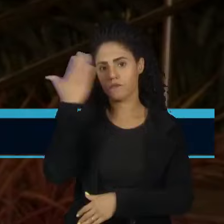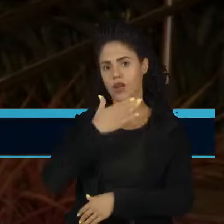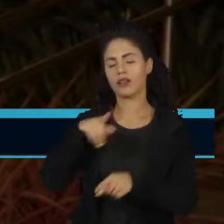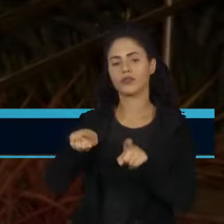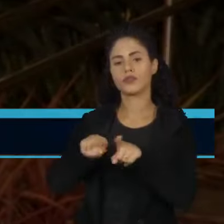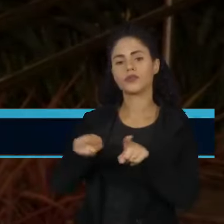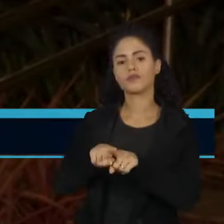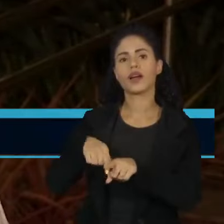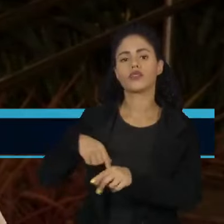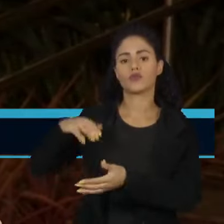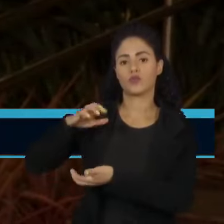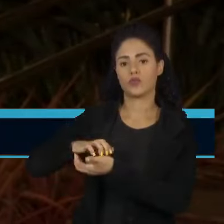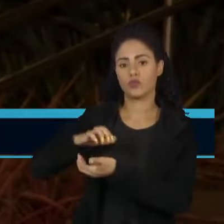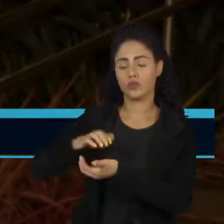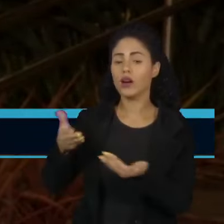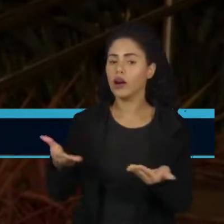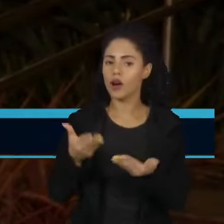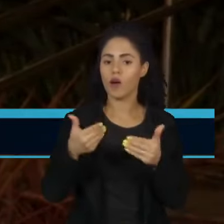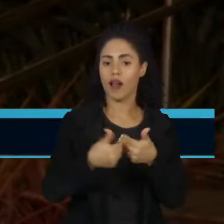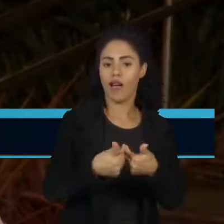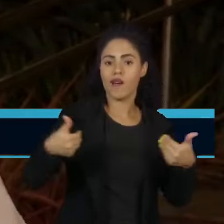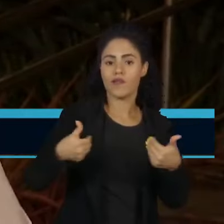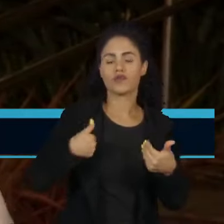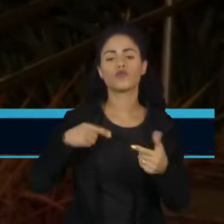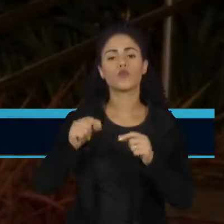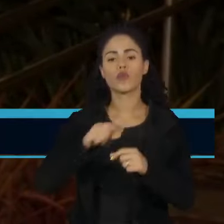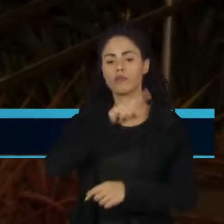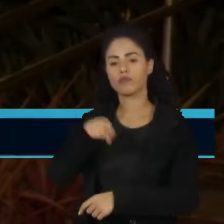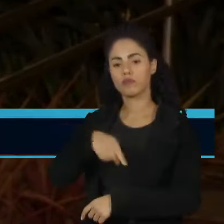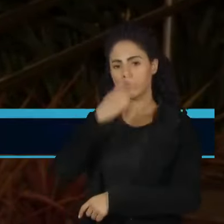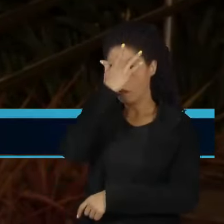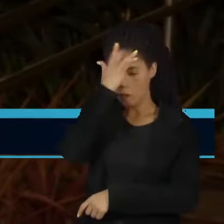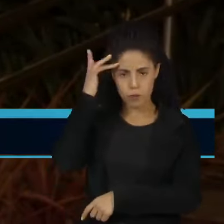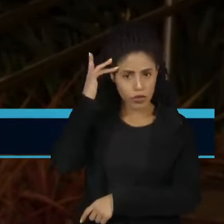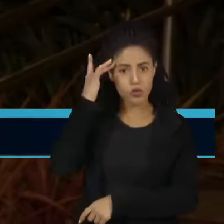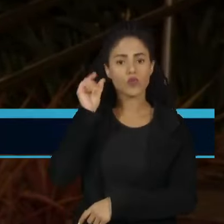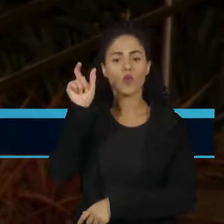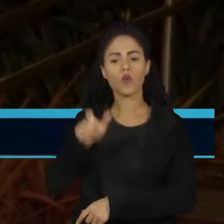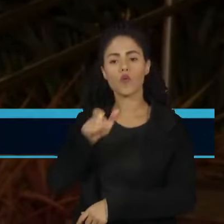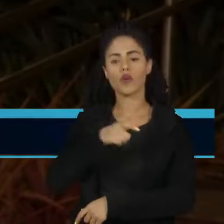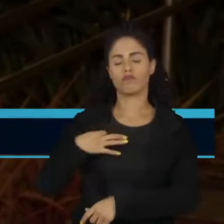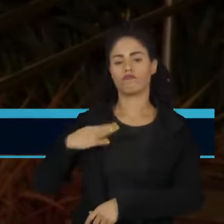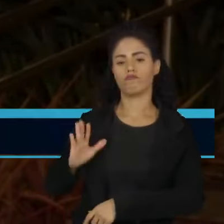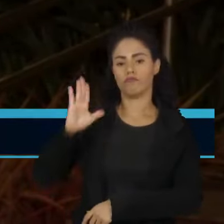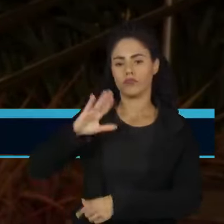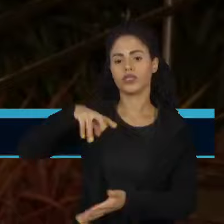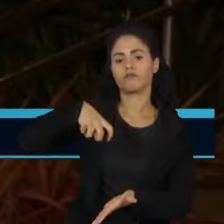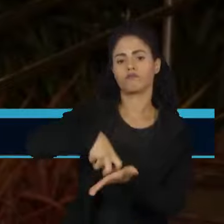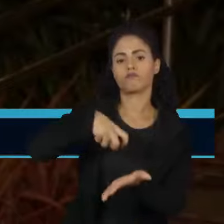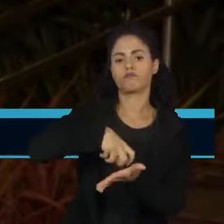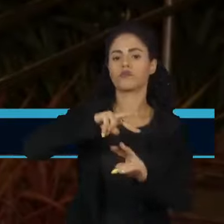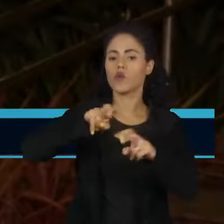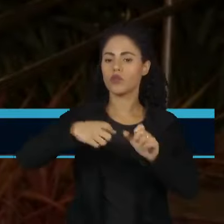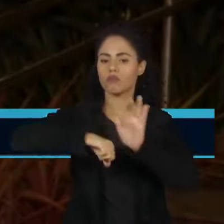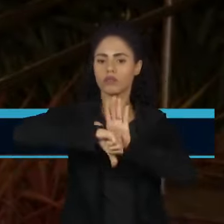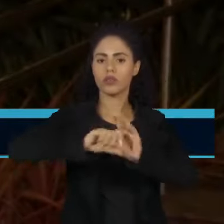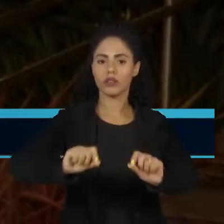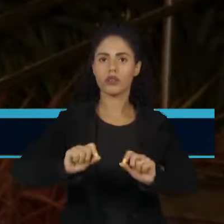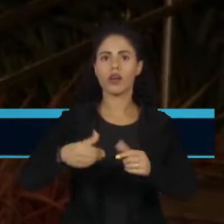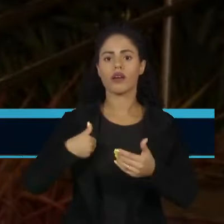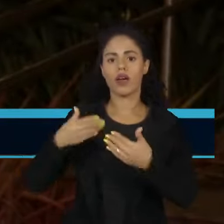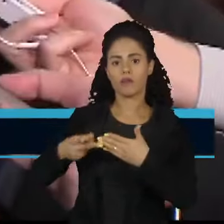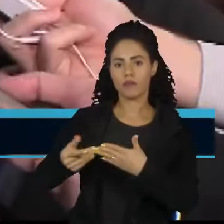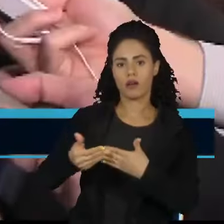Supremo Tribunal Federal, e afastou das urnas candidatos e candidatas com condenações relacionadas à